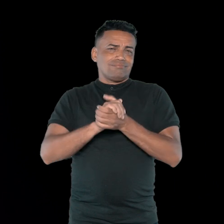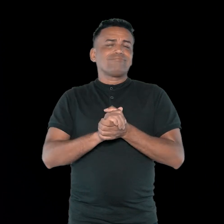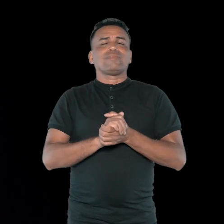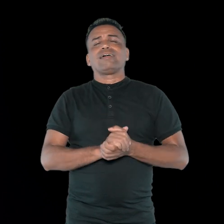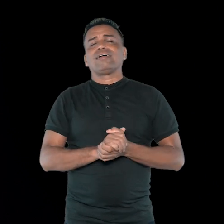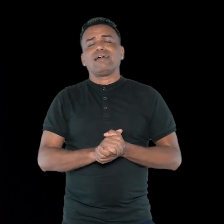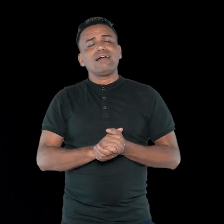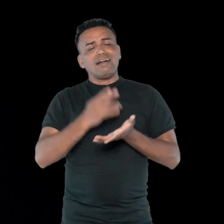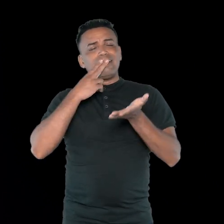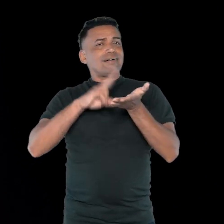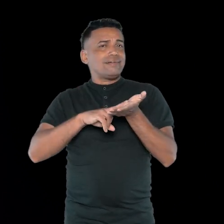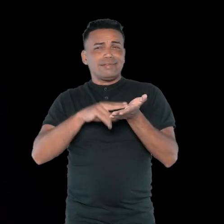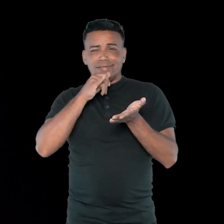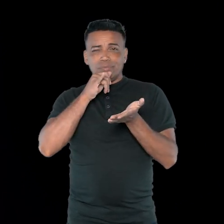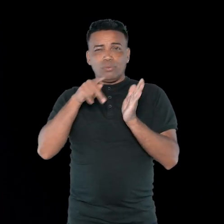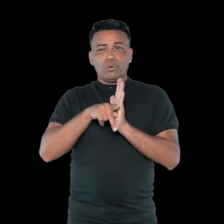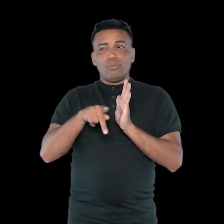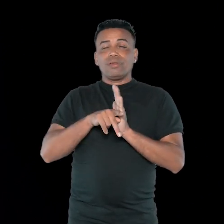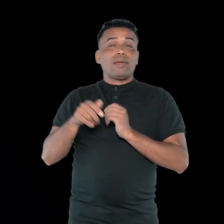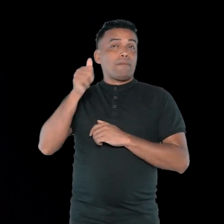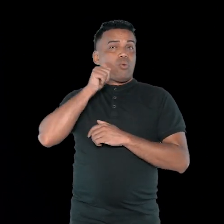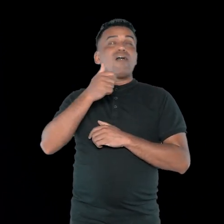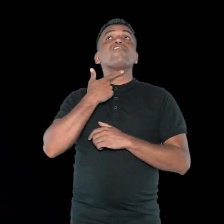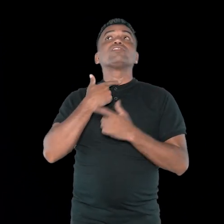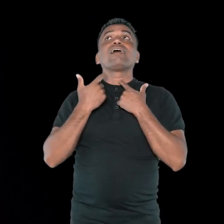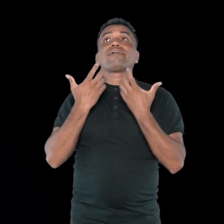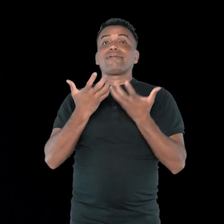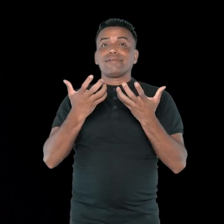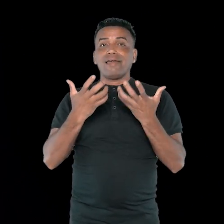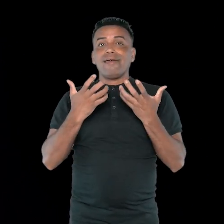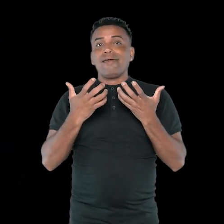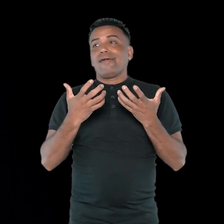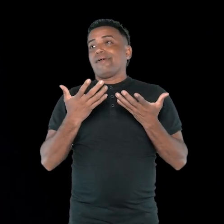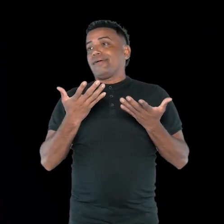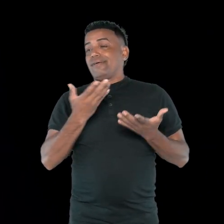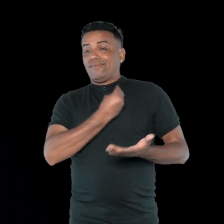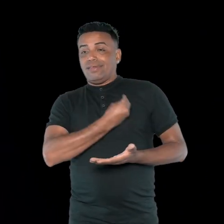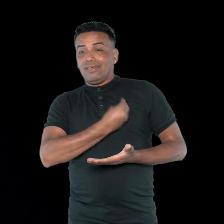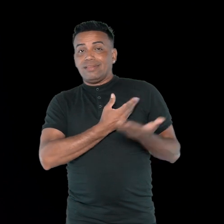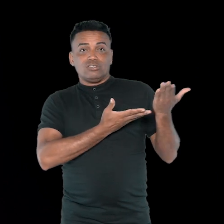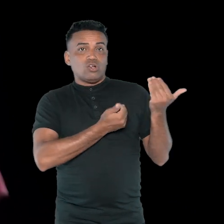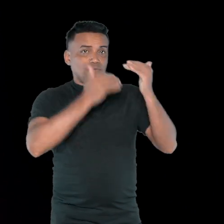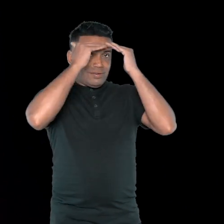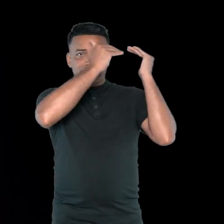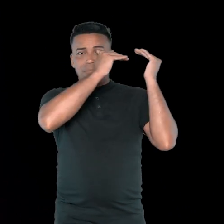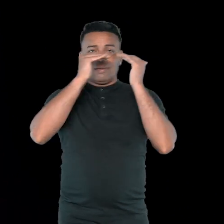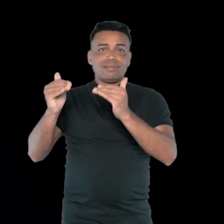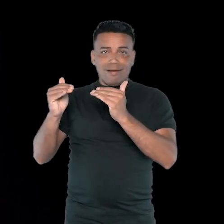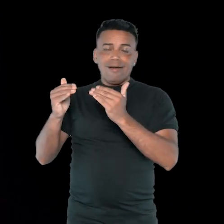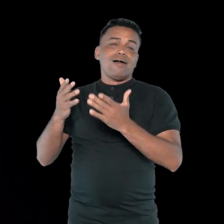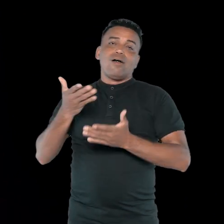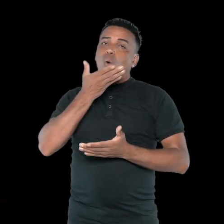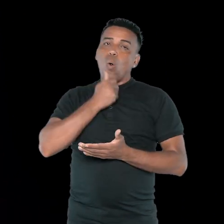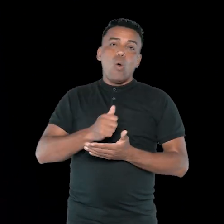falar que uma mulher mesmo não desejaria outra coisa, de ser desejada em sua juventude, respeitada em sua